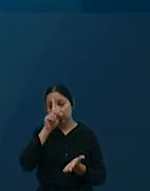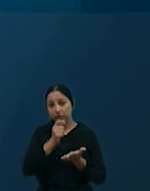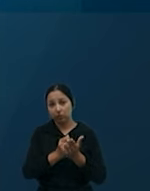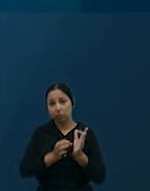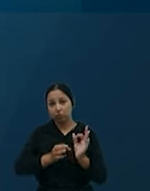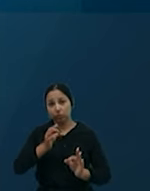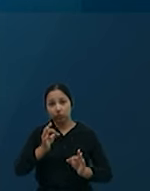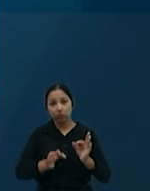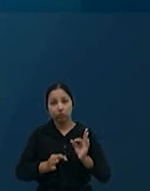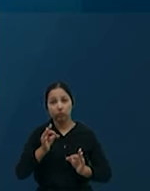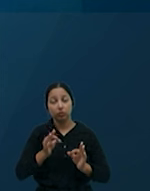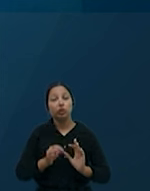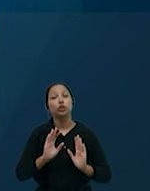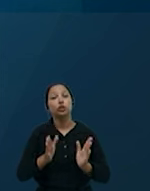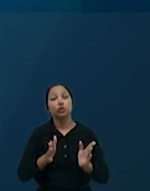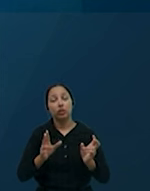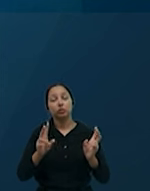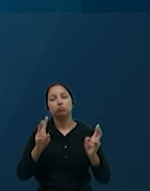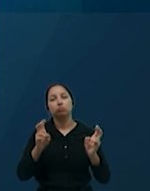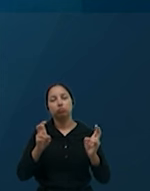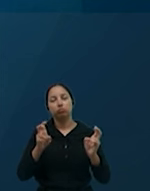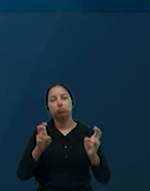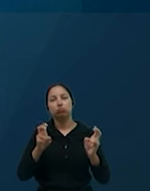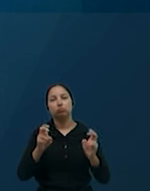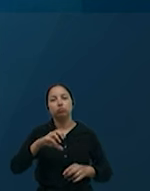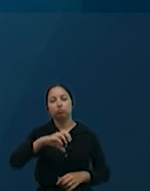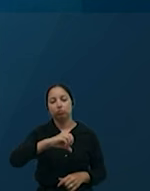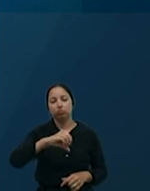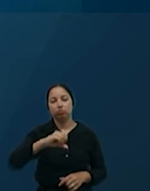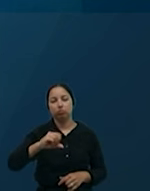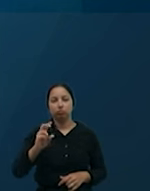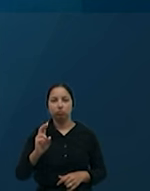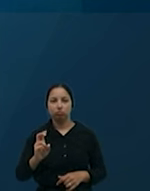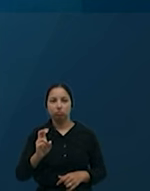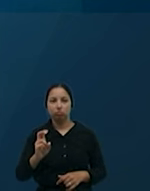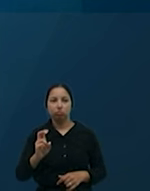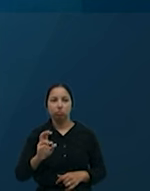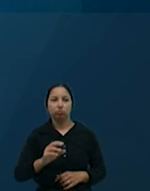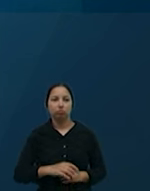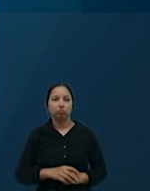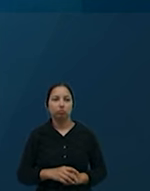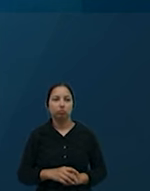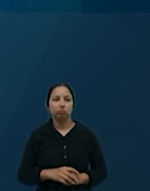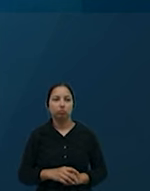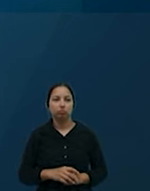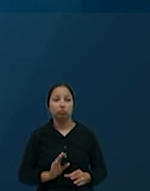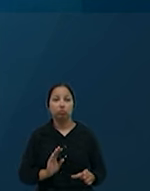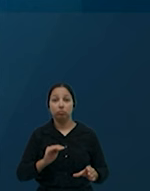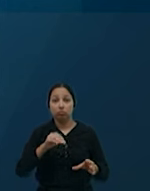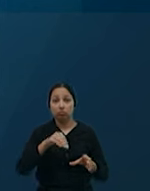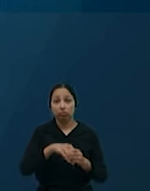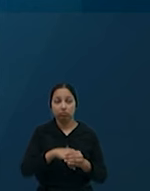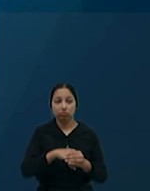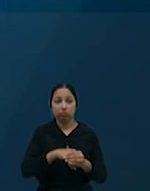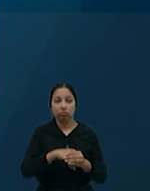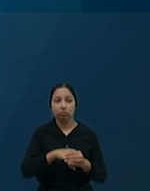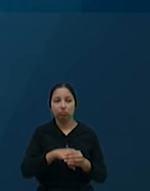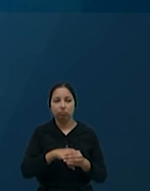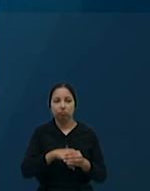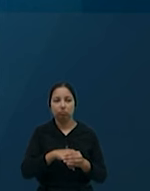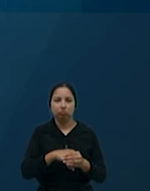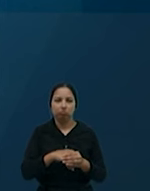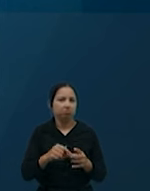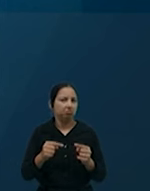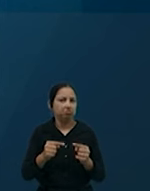tema 995. E lá no tema 995, o voto condutor seguiu esta linha que eu acabei de